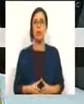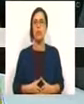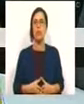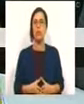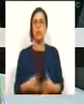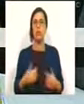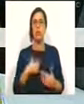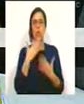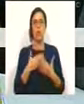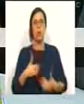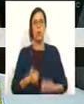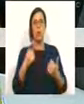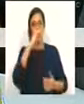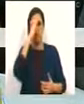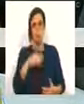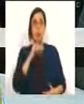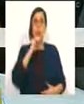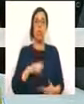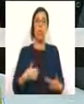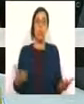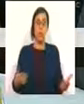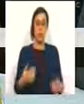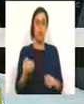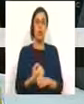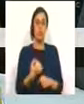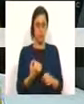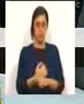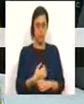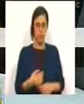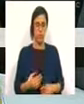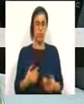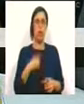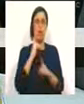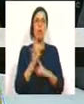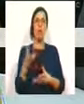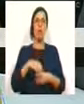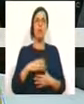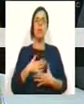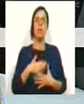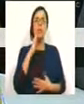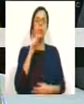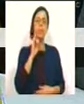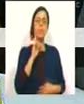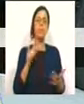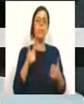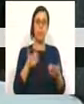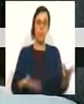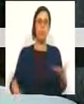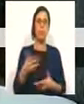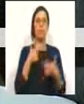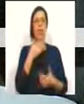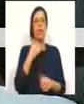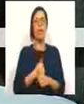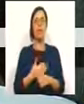do meu melhor o que saiu posso nos serviços a omd pertenço e sai que é muito importante ver um bom ambiente de trabalho